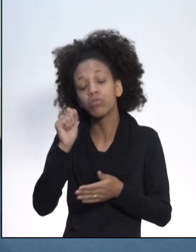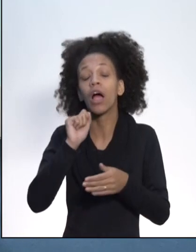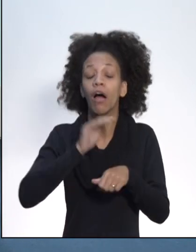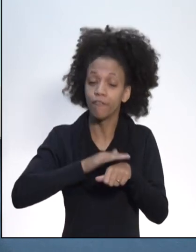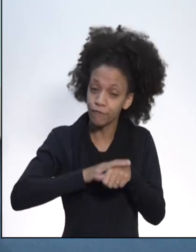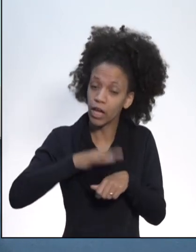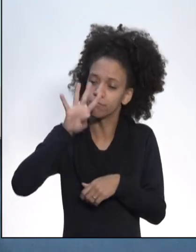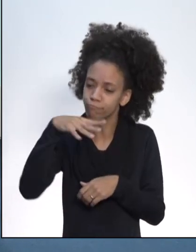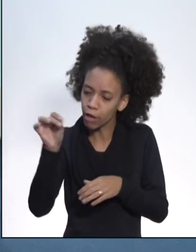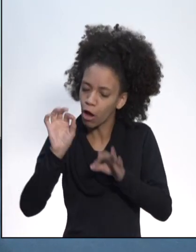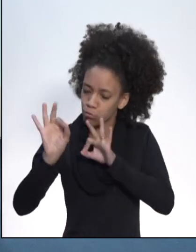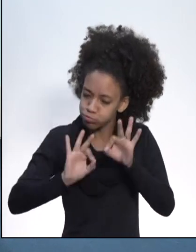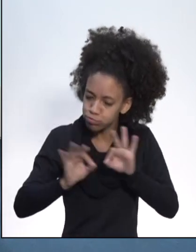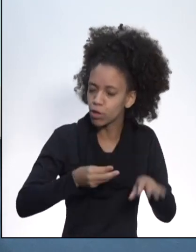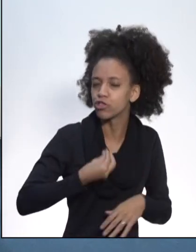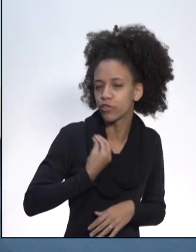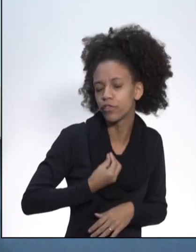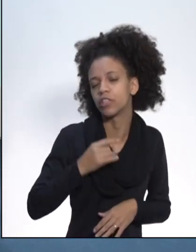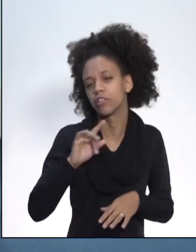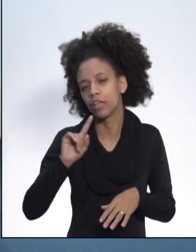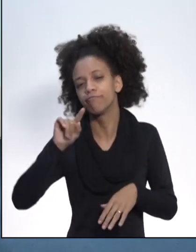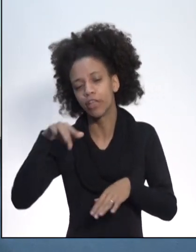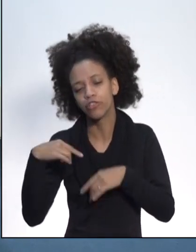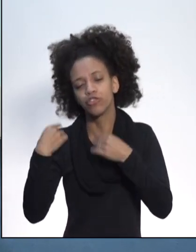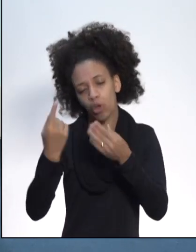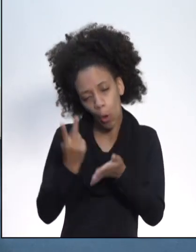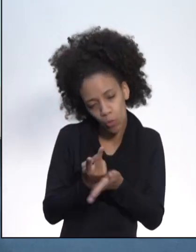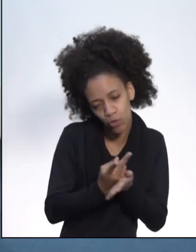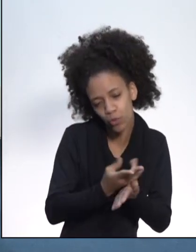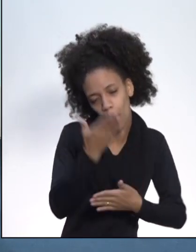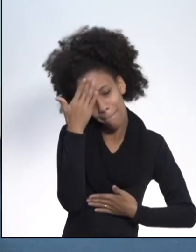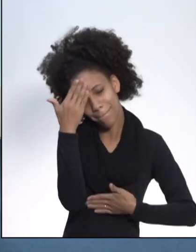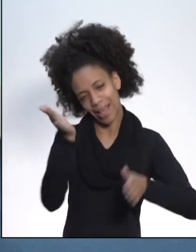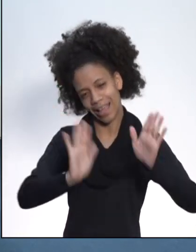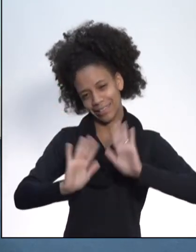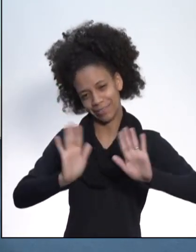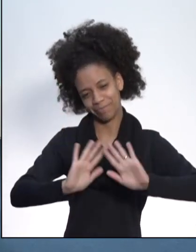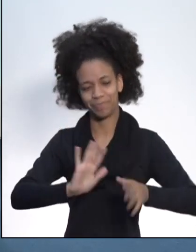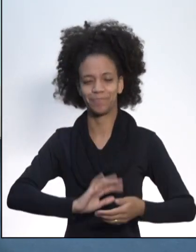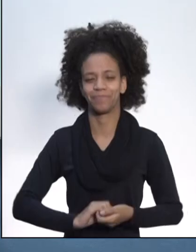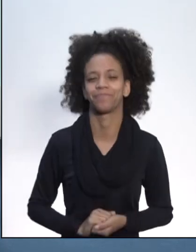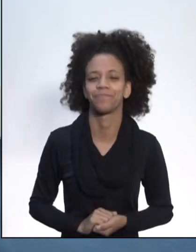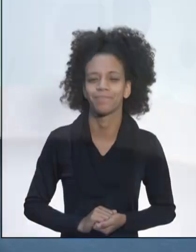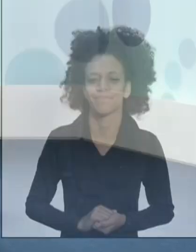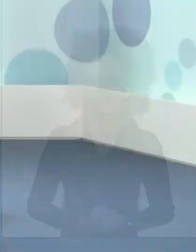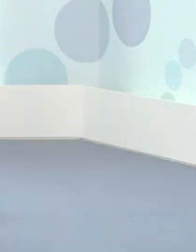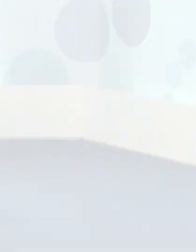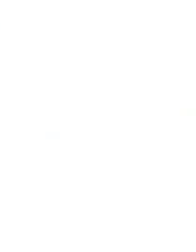próxima aula a gente parte do que foi feito hoje. Obrigada, gente. Tchau.